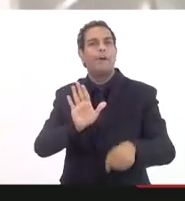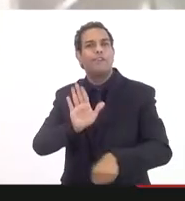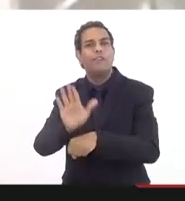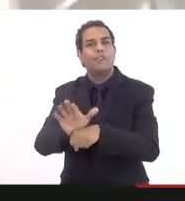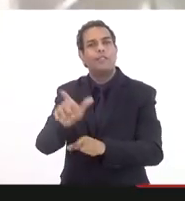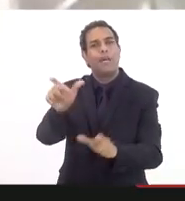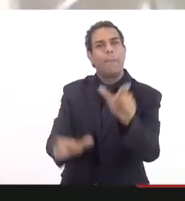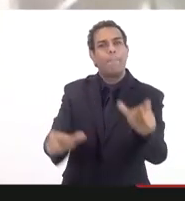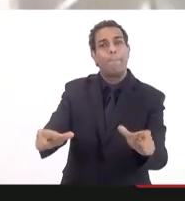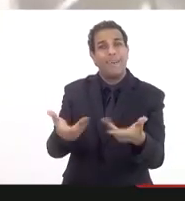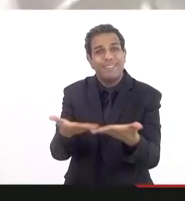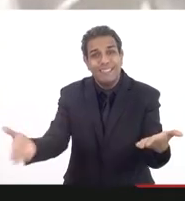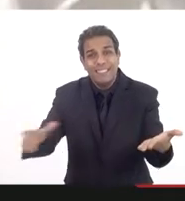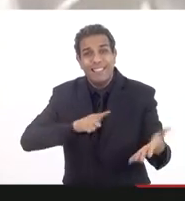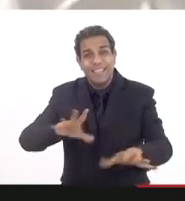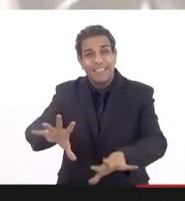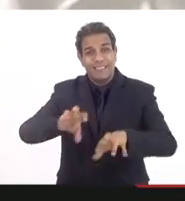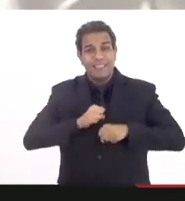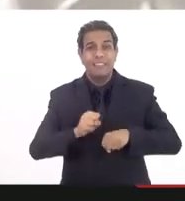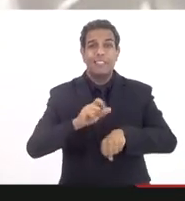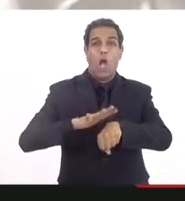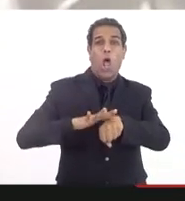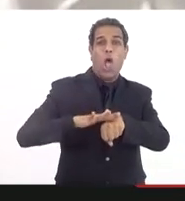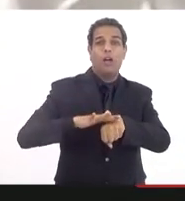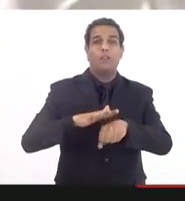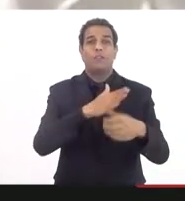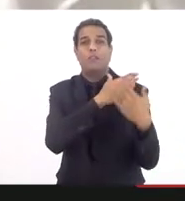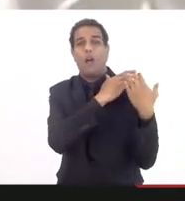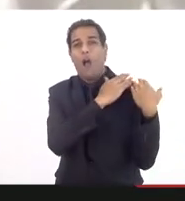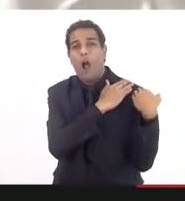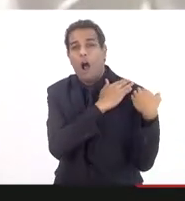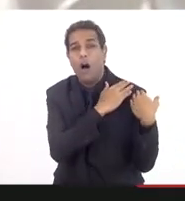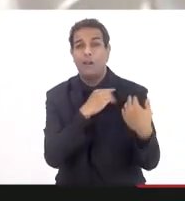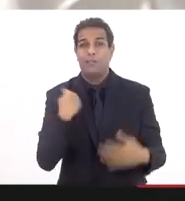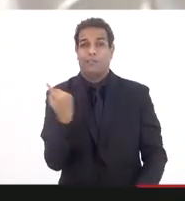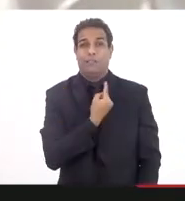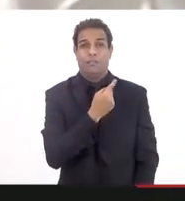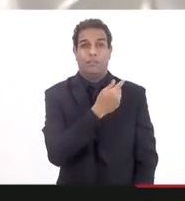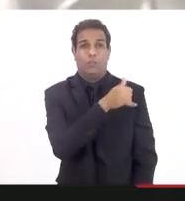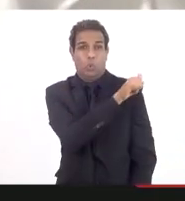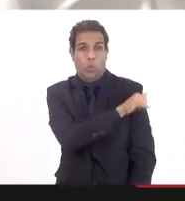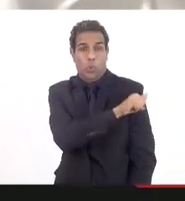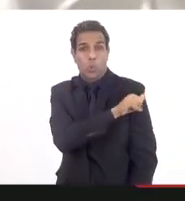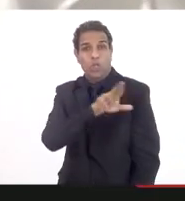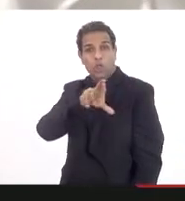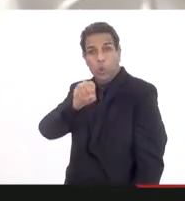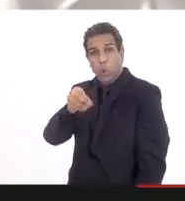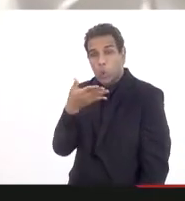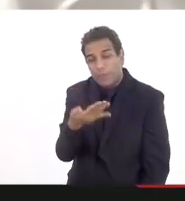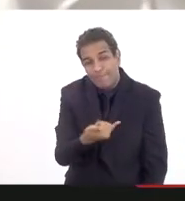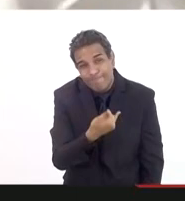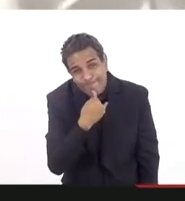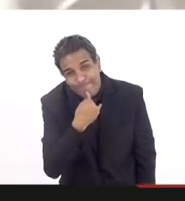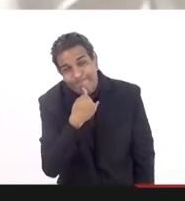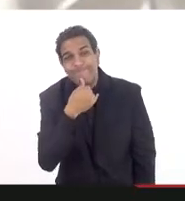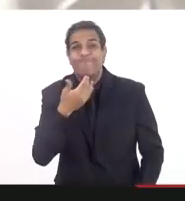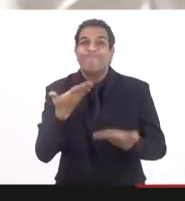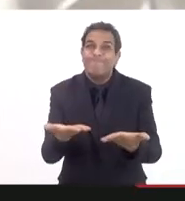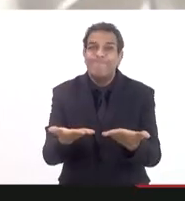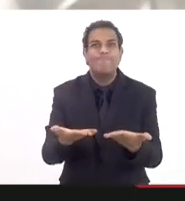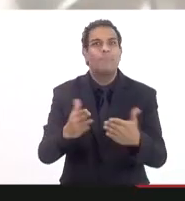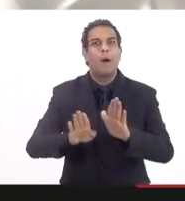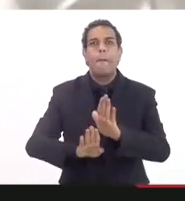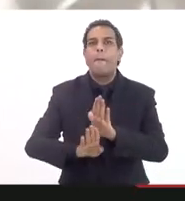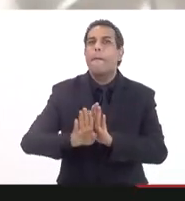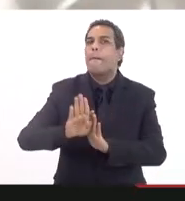proceder para eliminar a tuberculose no nosso estado, lembrando que o estado do Rio de Janeiro, lamentavelmente,